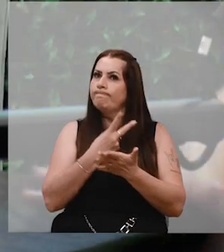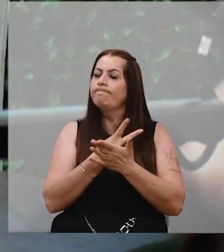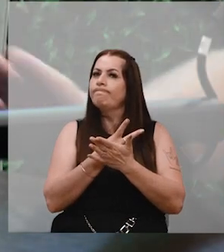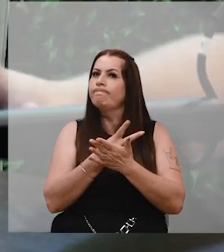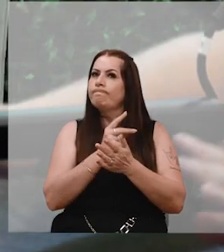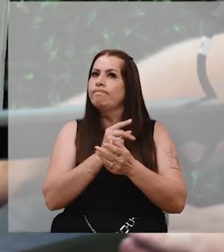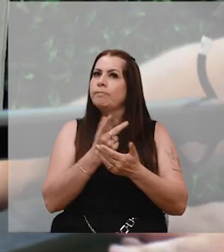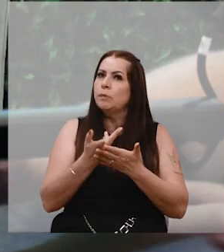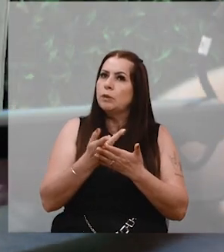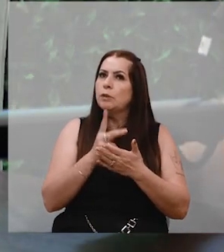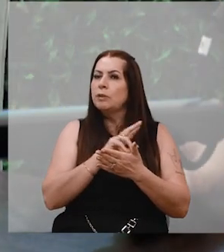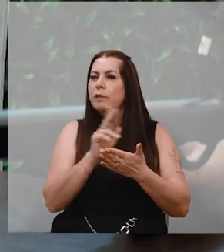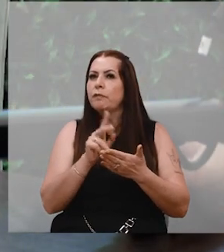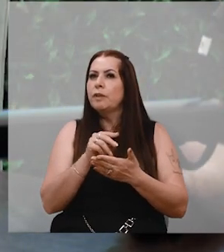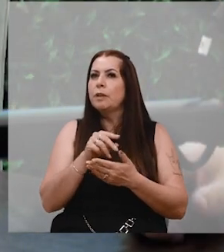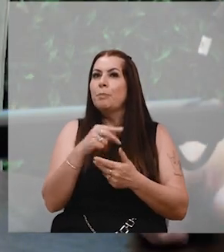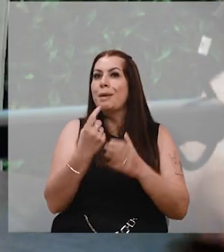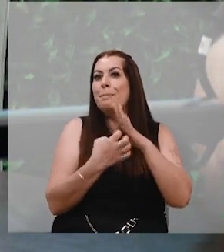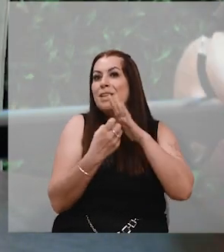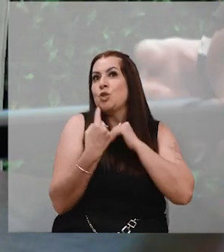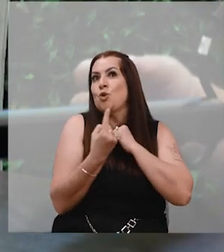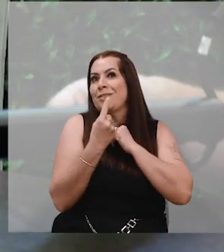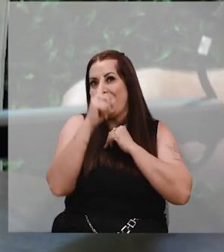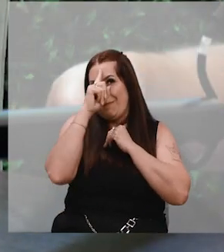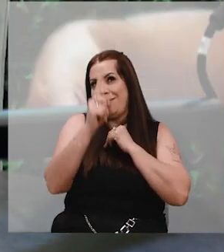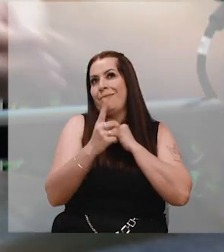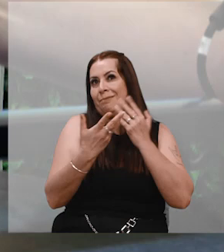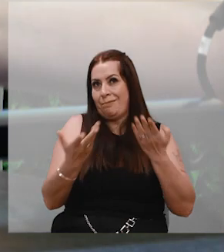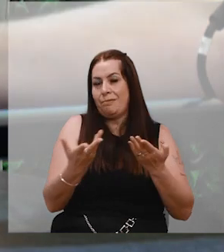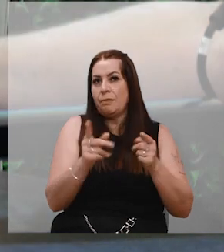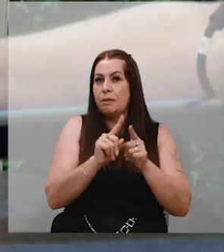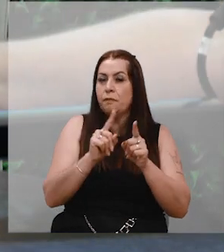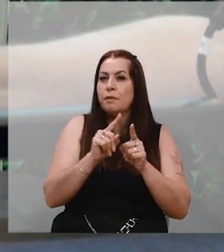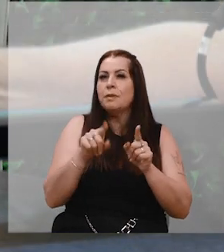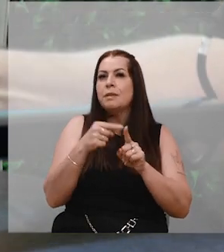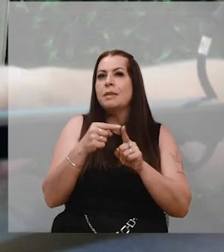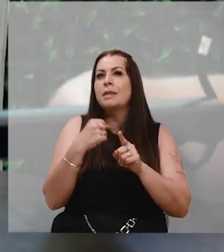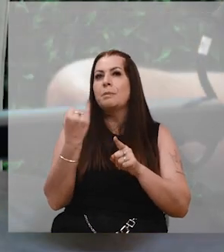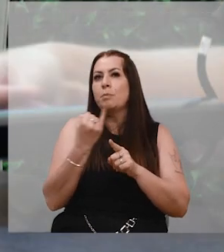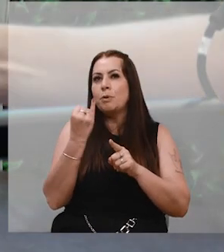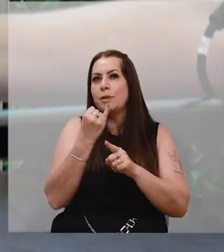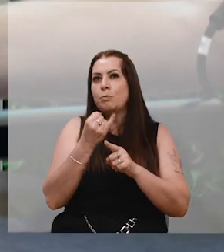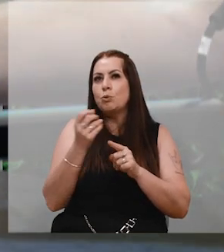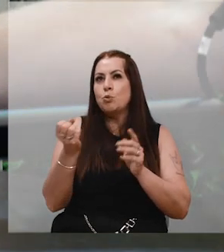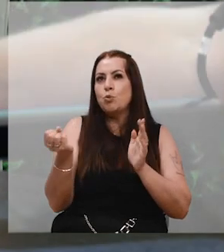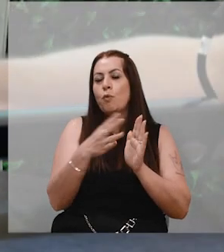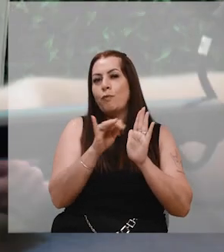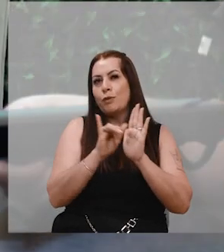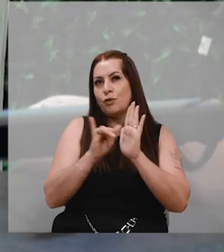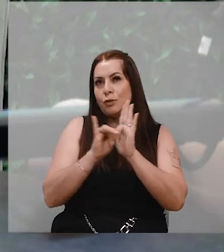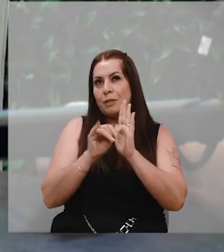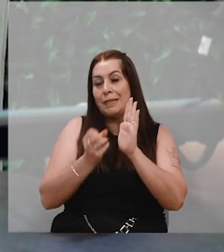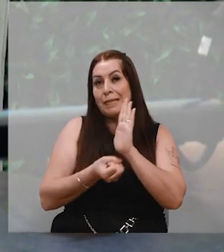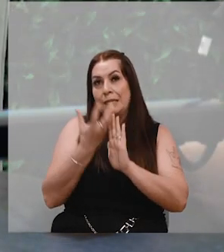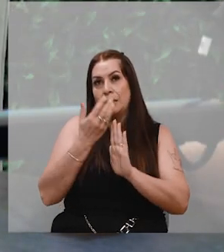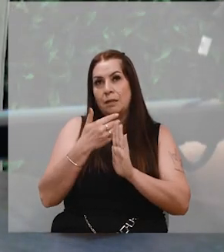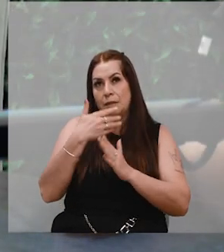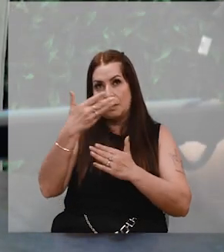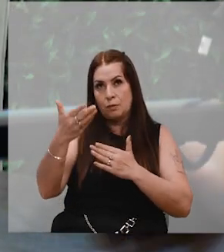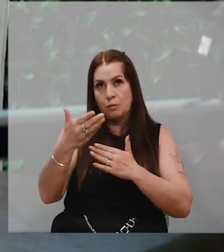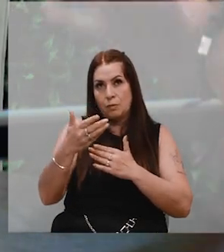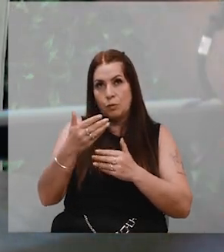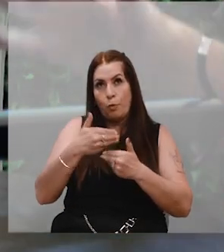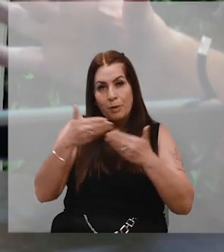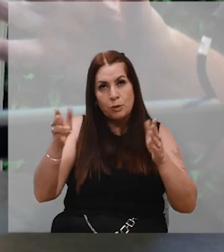que ver isso, tem que acabar com o monopólio. Então, eu acho que vai ser uma base fundamental esse relatório para esse novo edital que está sendo criado